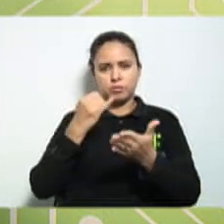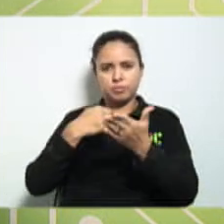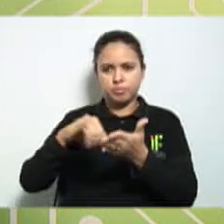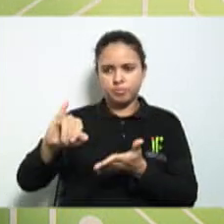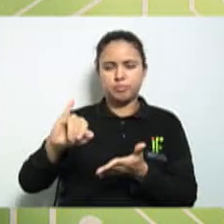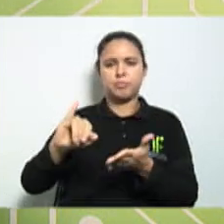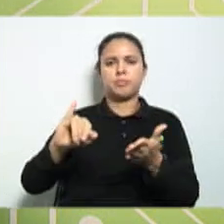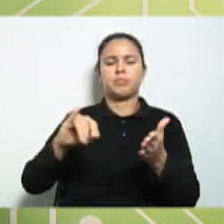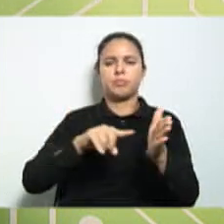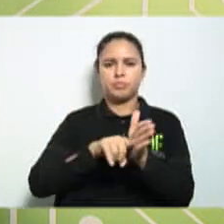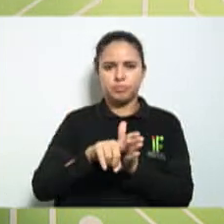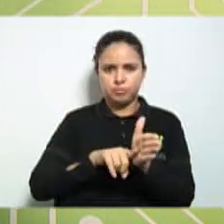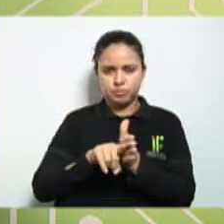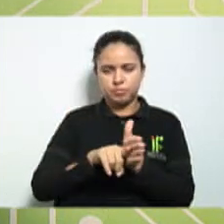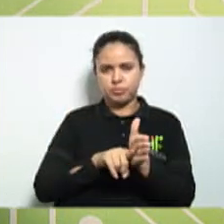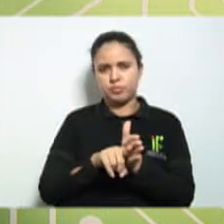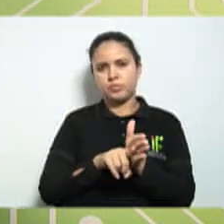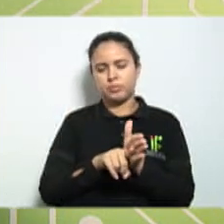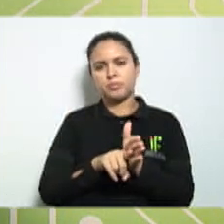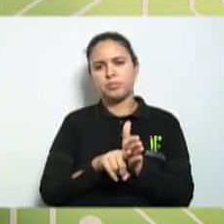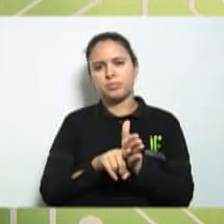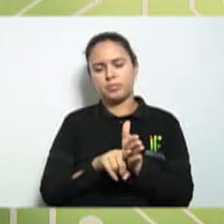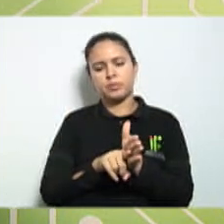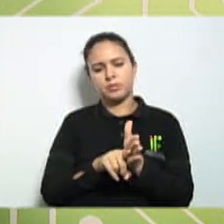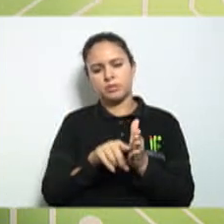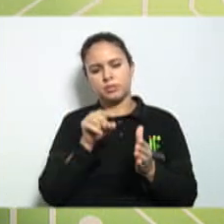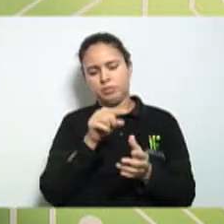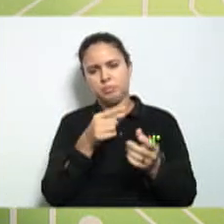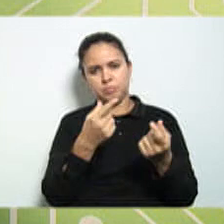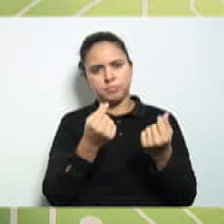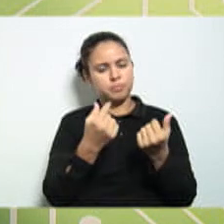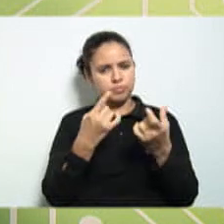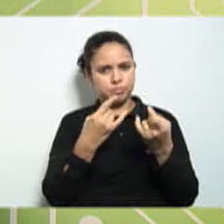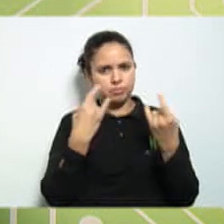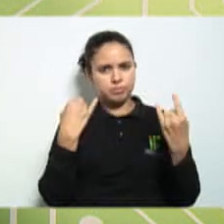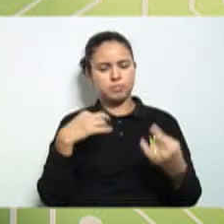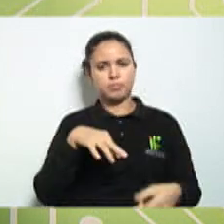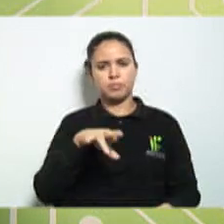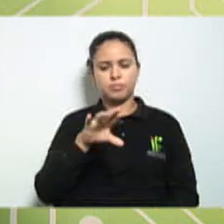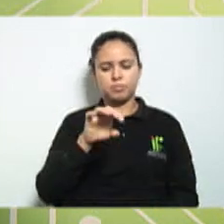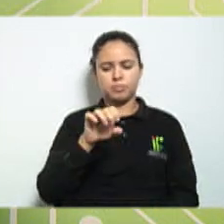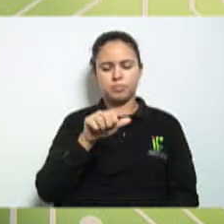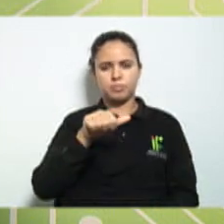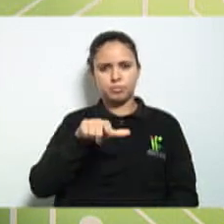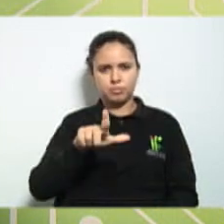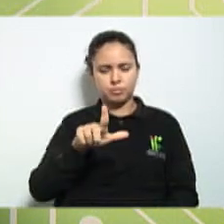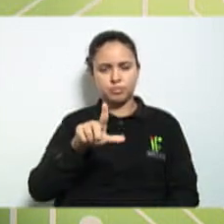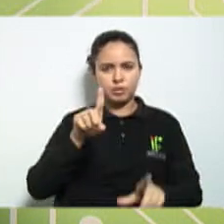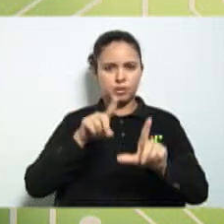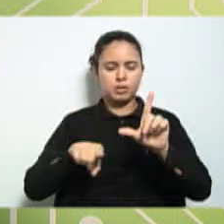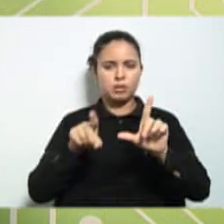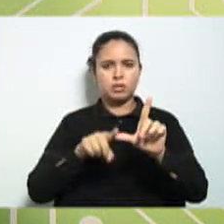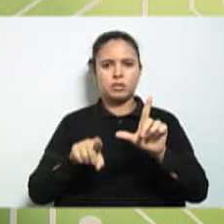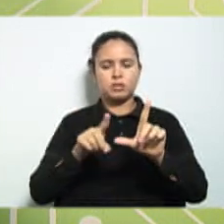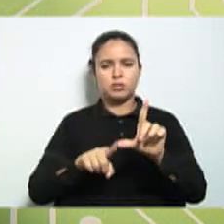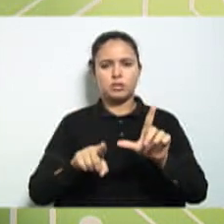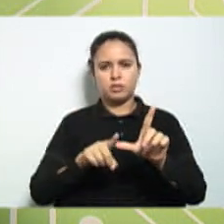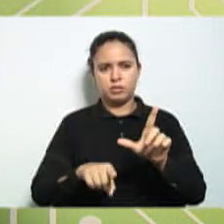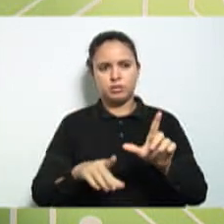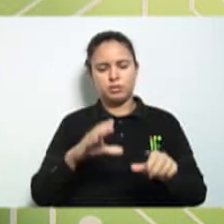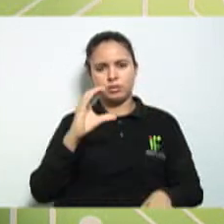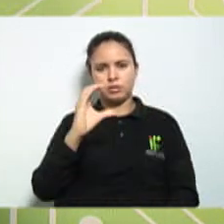de renda com base no lucro real, correto? Então, conseguiram compreender? Então, a letra